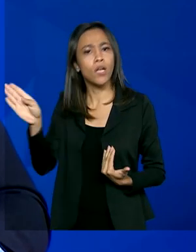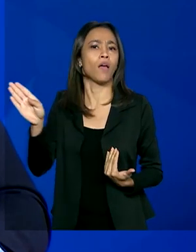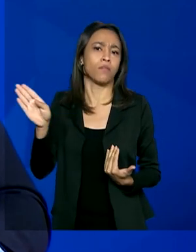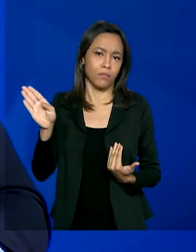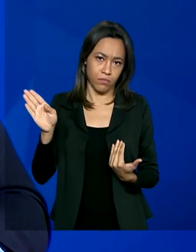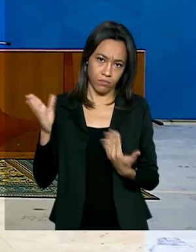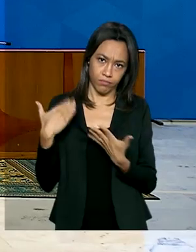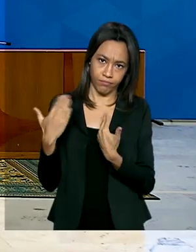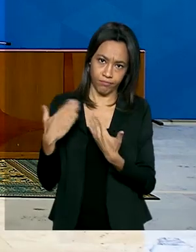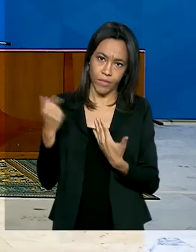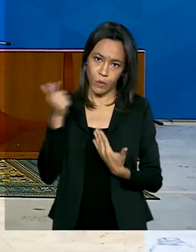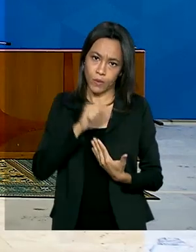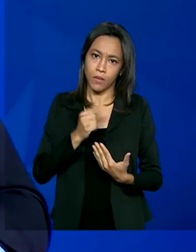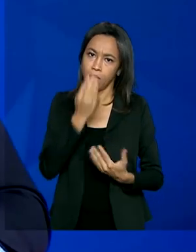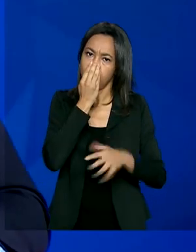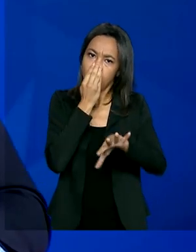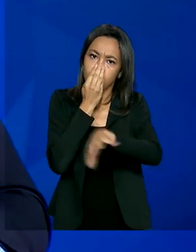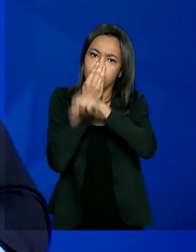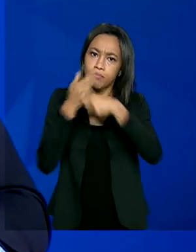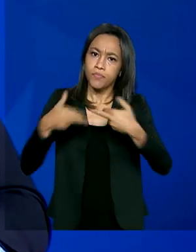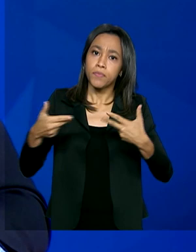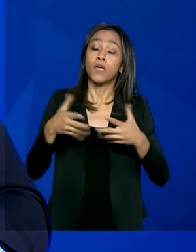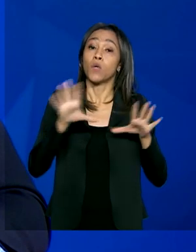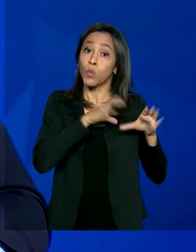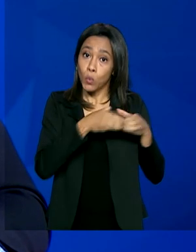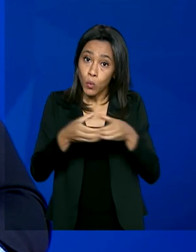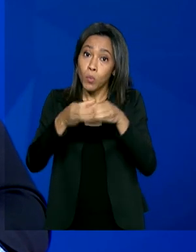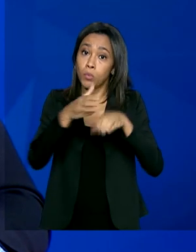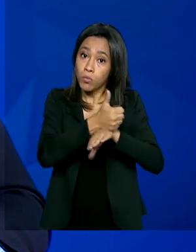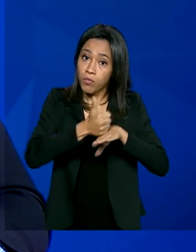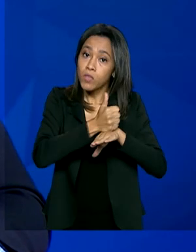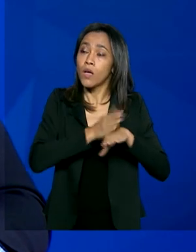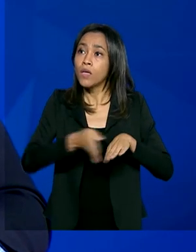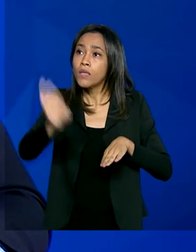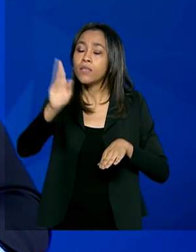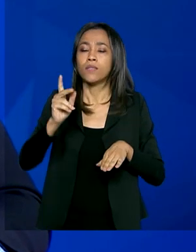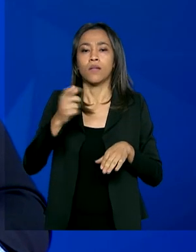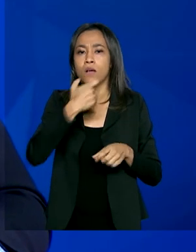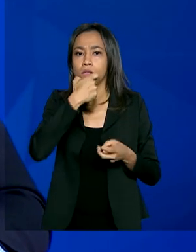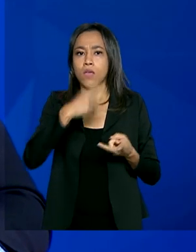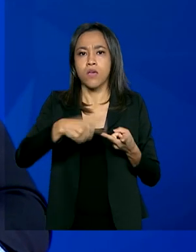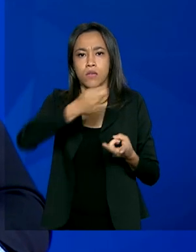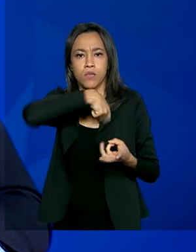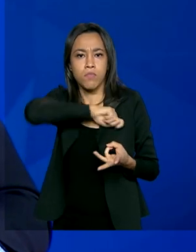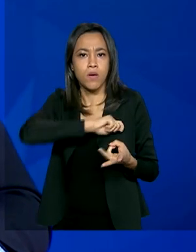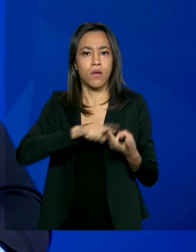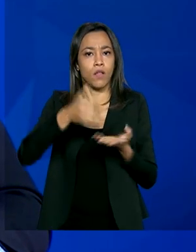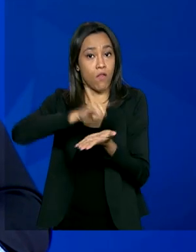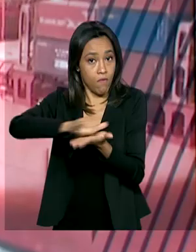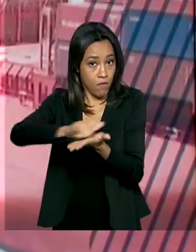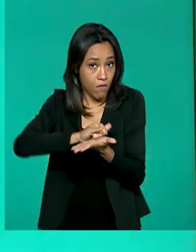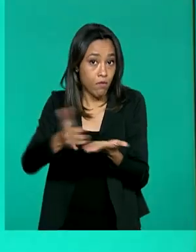os atravessadores. Estamos enviando gente para a Inglaterra, para a Espanha e para Nova York.